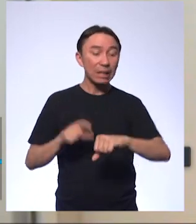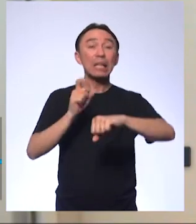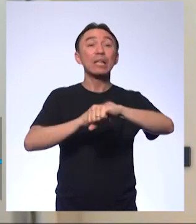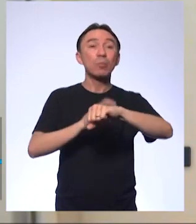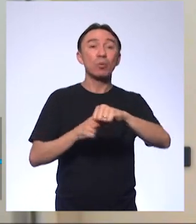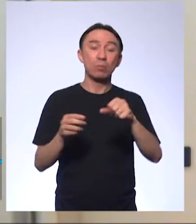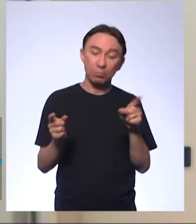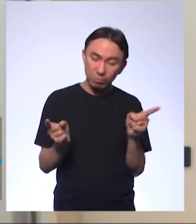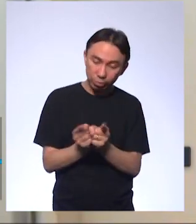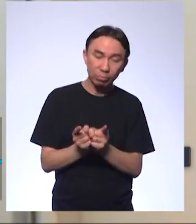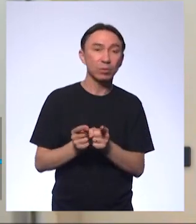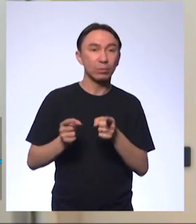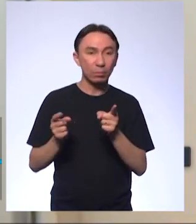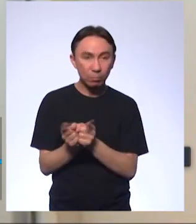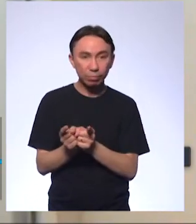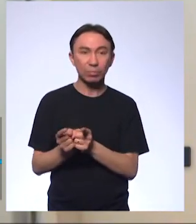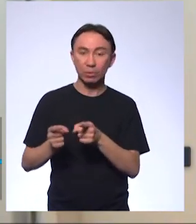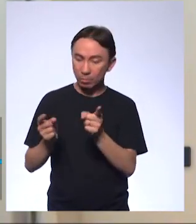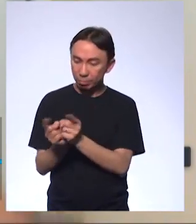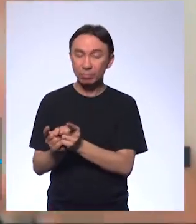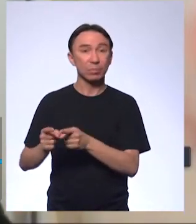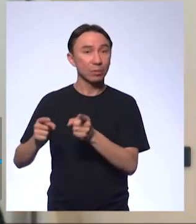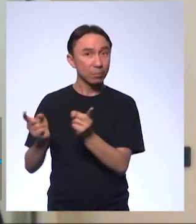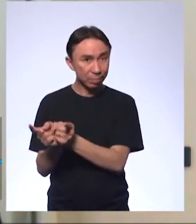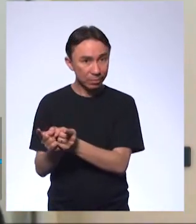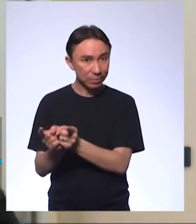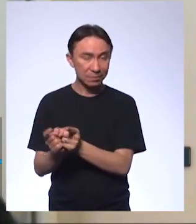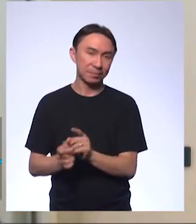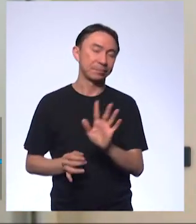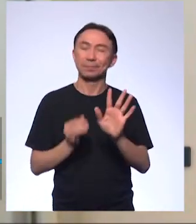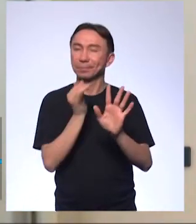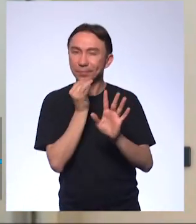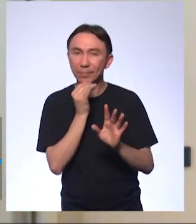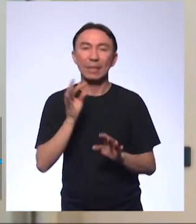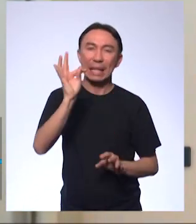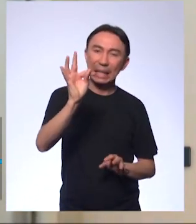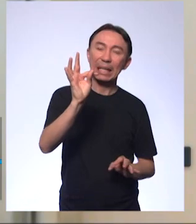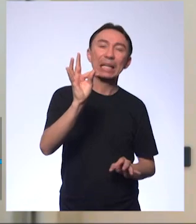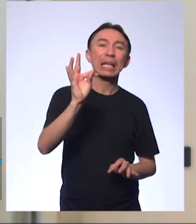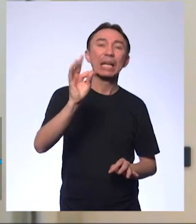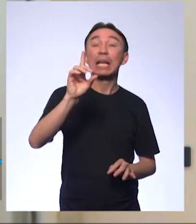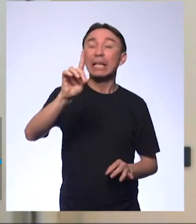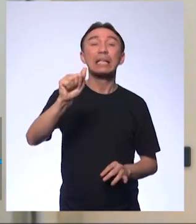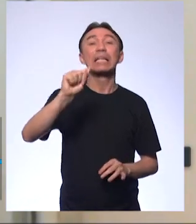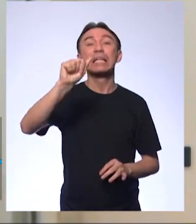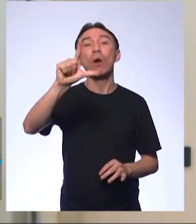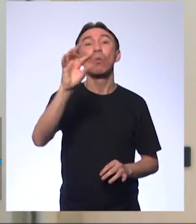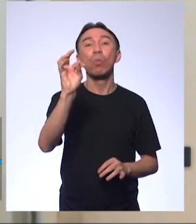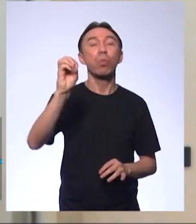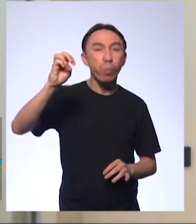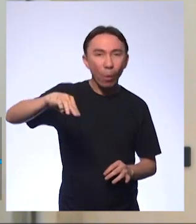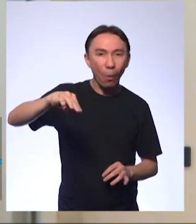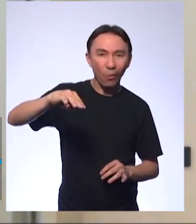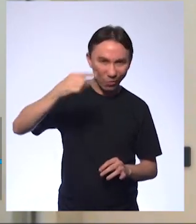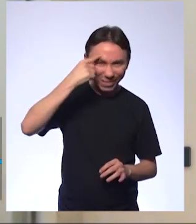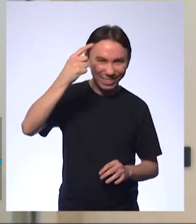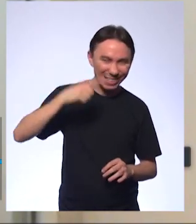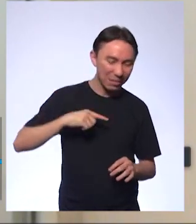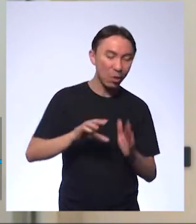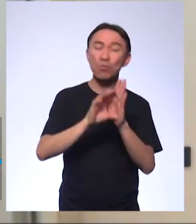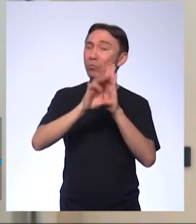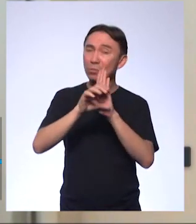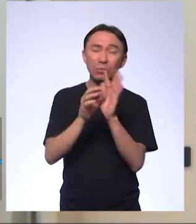o vídeo falou, e eu também disse um pouquinho no começo, a evolução, as mudanças que foram acontecendo nesses modelos,